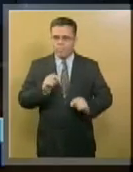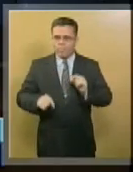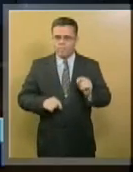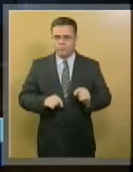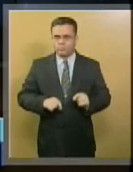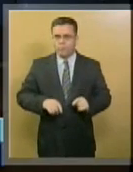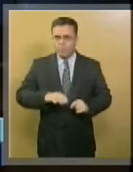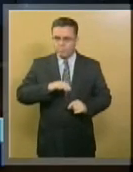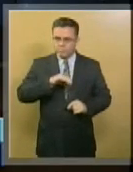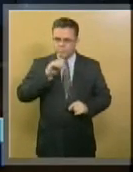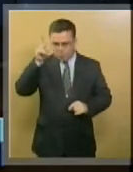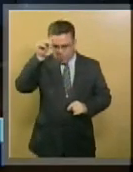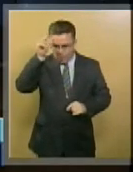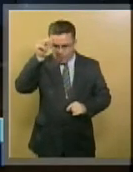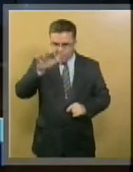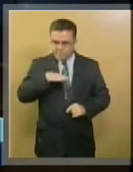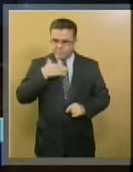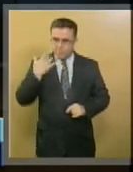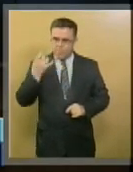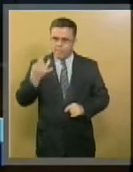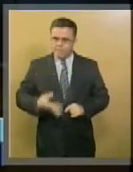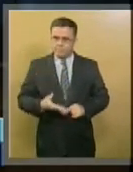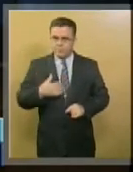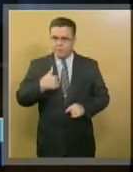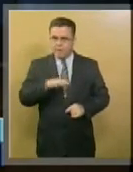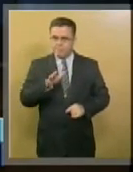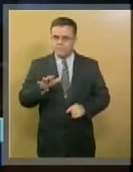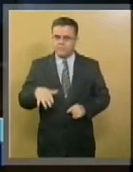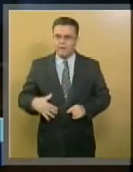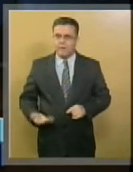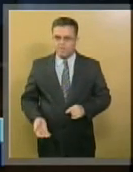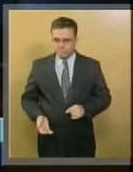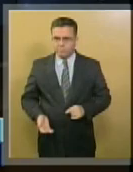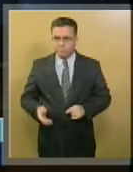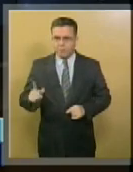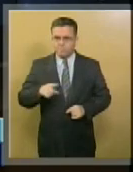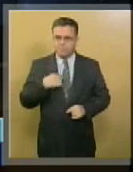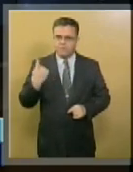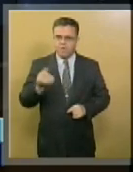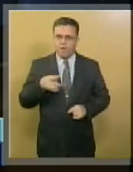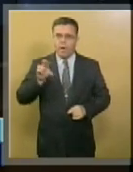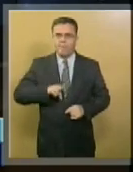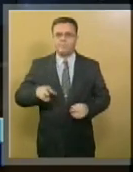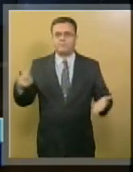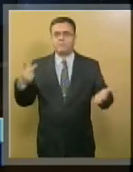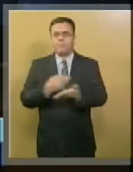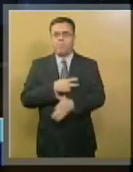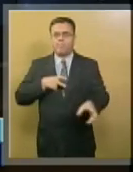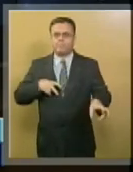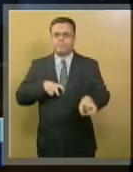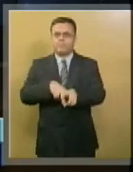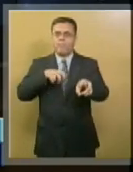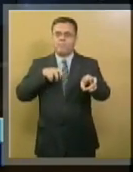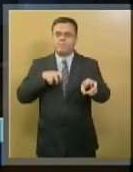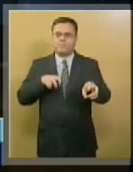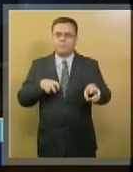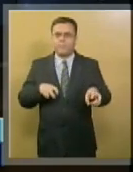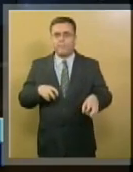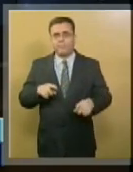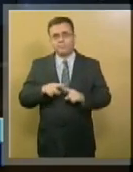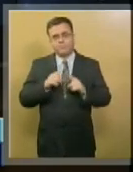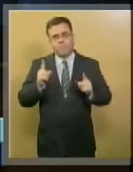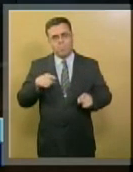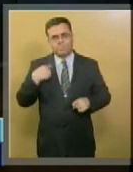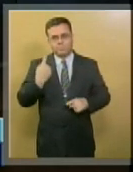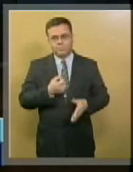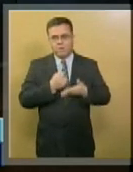presta mais para continuar vivo, senhores, é jogado às rodovias para que nós venhamos a nos envolver no acidente. Só que nós temos o